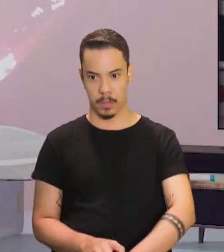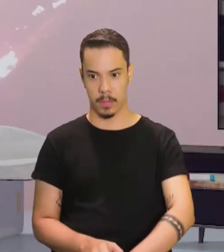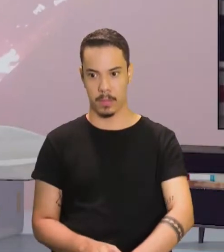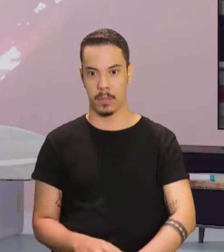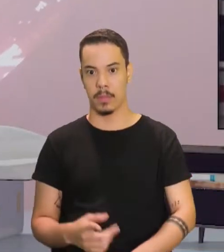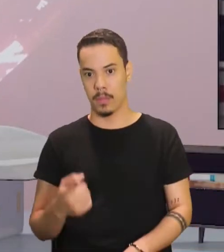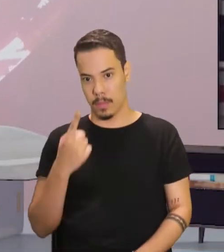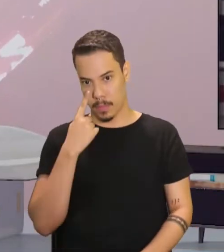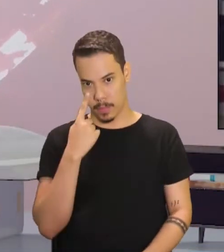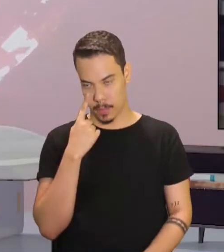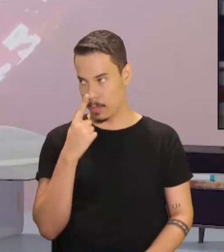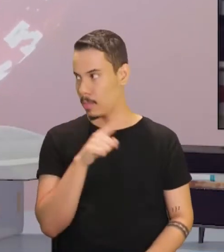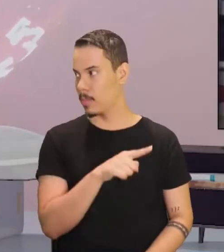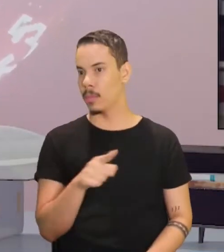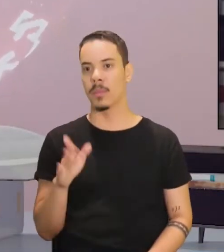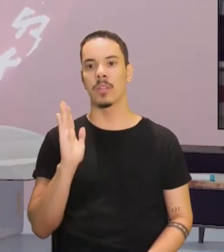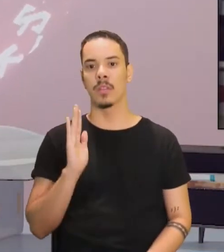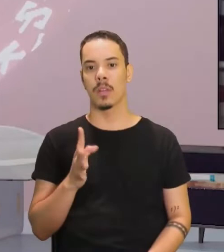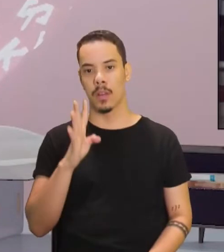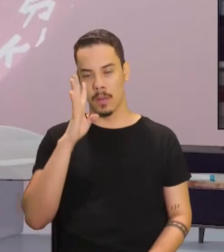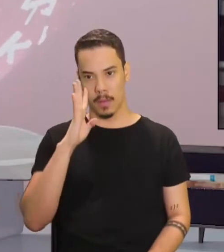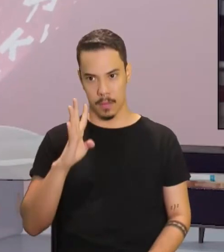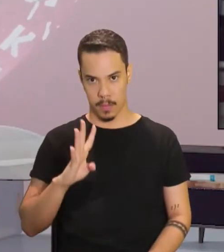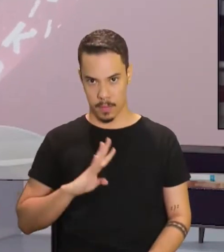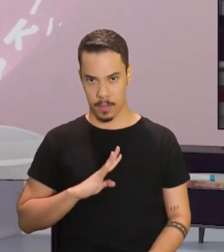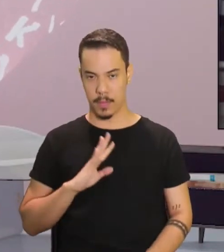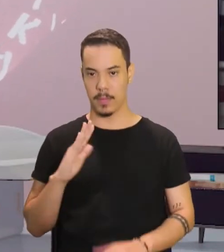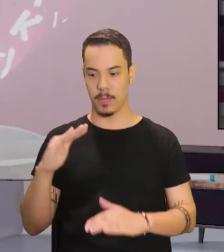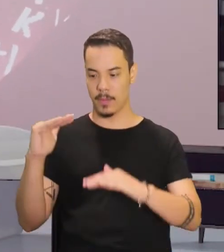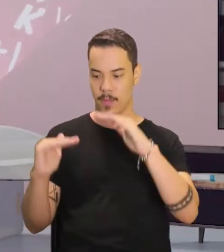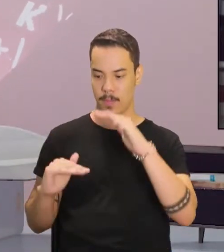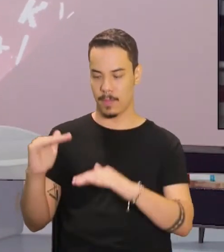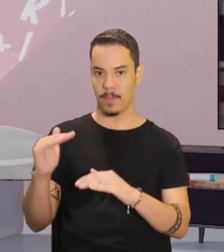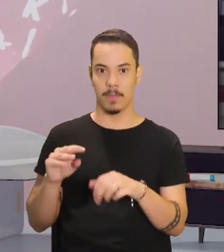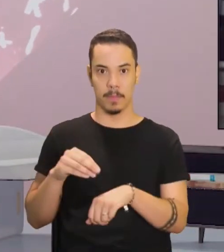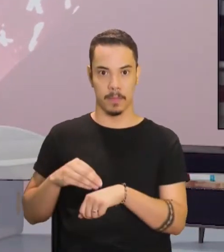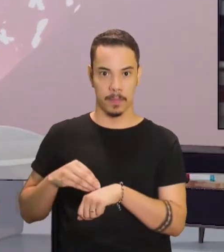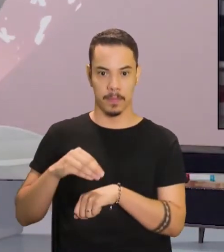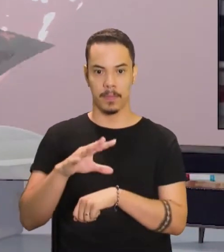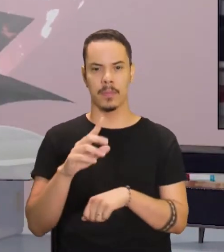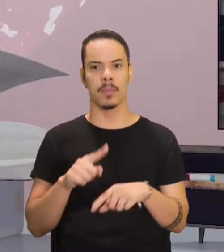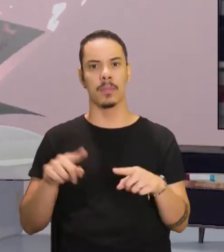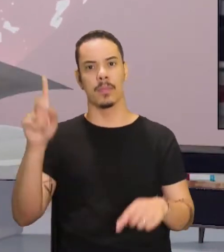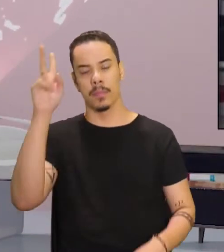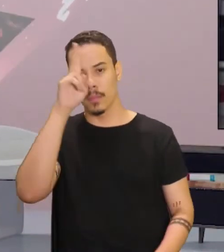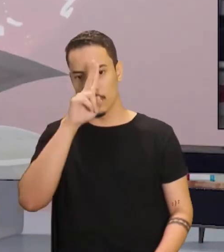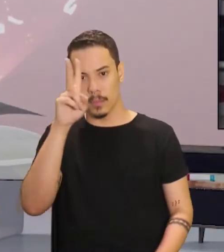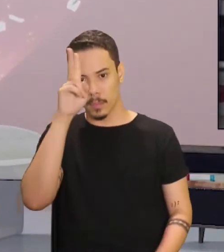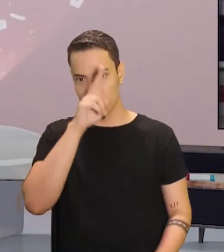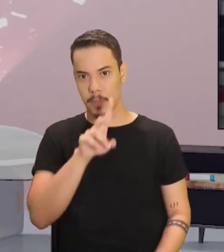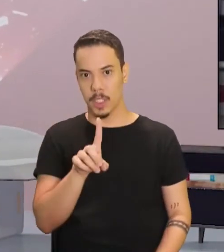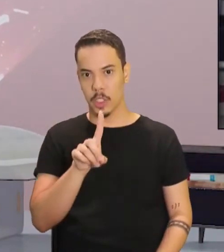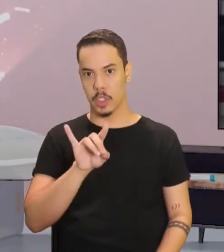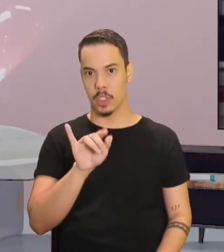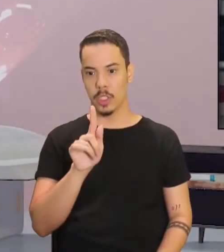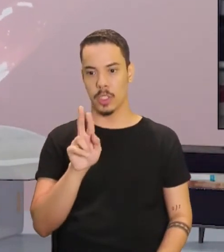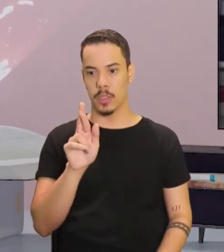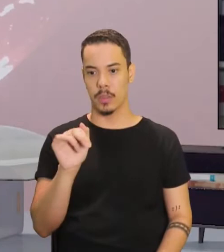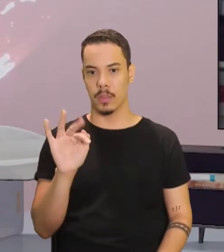o dígrafo, tá? Você já viu lá na revisão no nivelamento, tá certo? Mas é só você lembrar. Dígrafo,